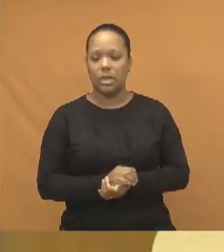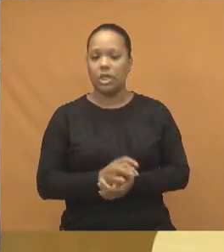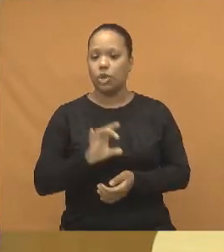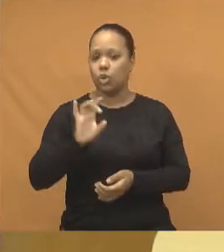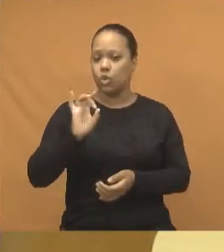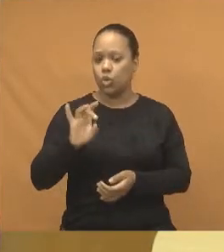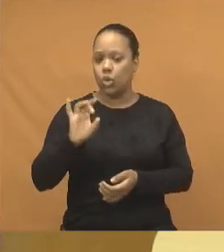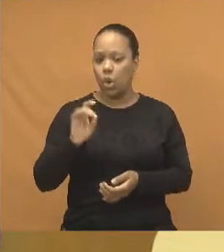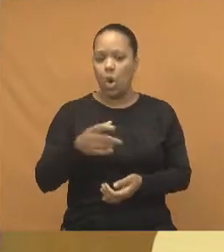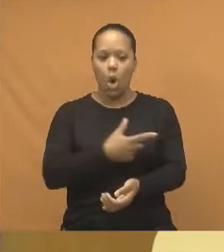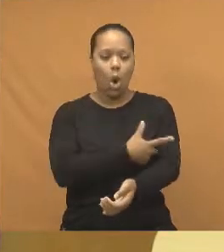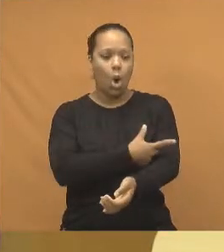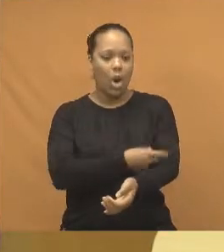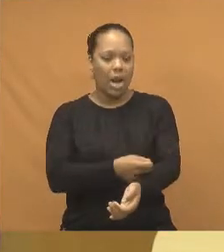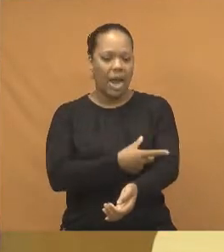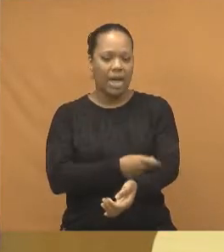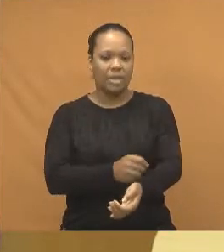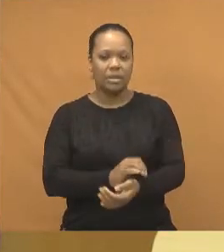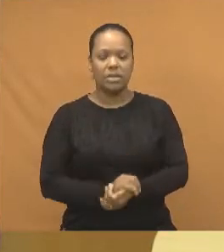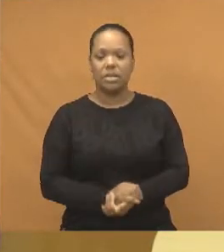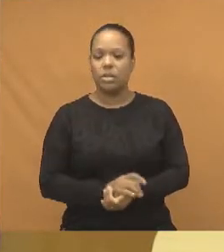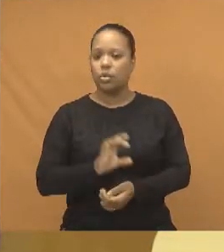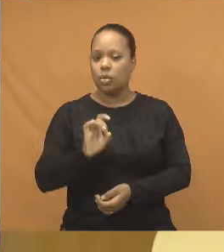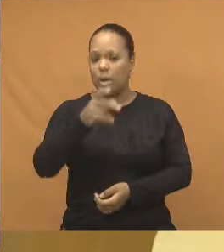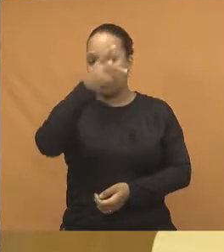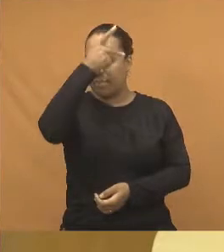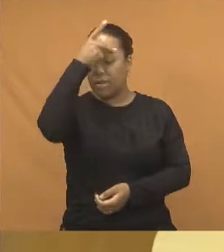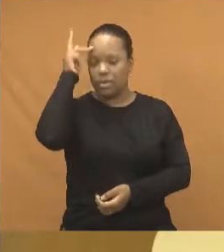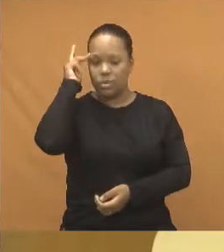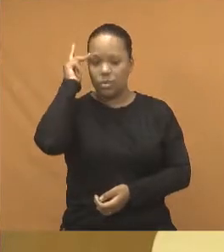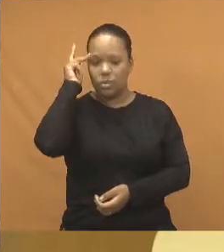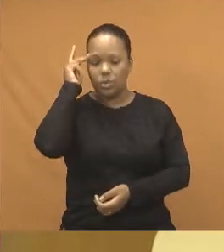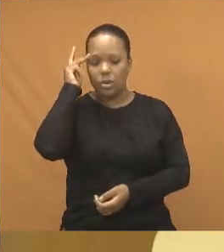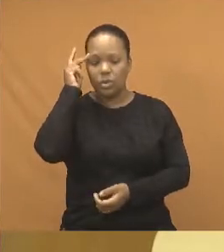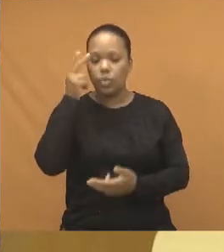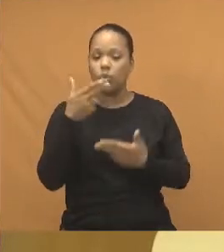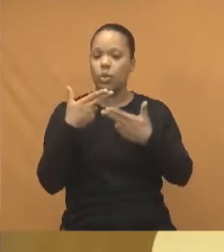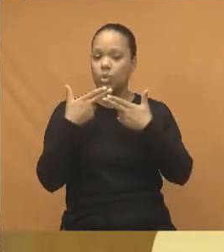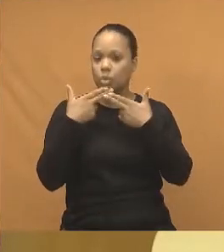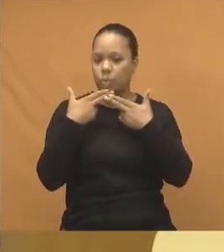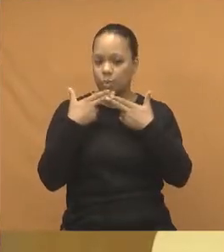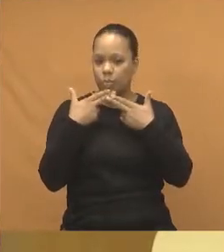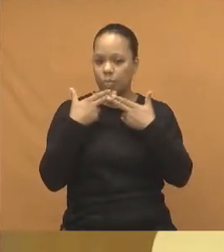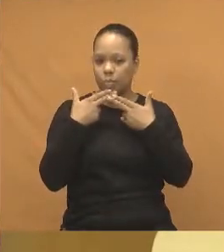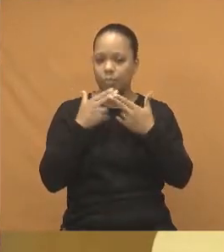de exames de pacientes que precisam do jejum.